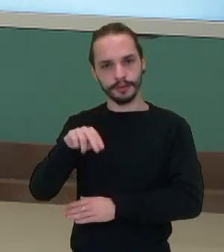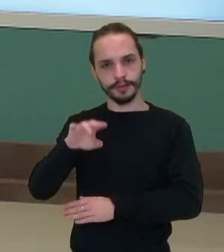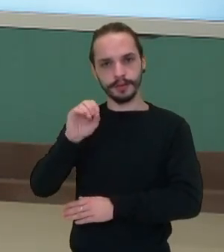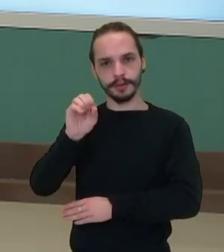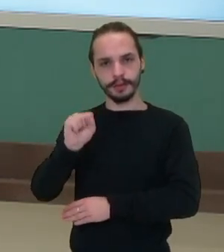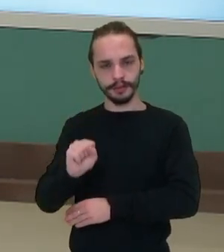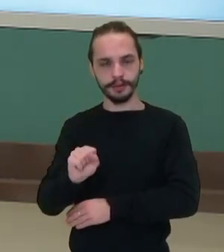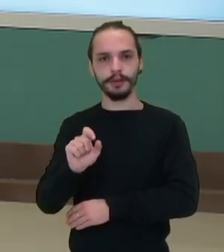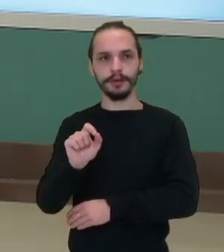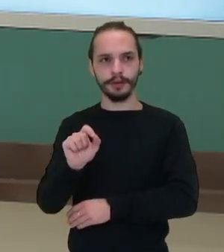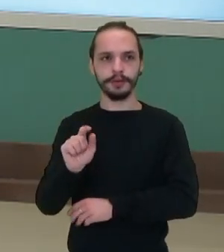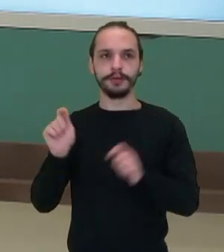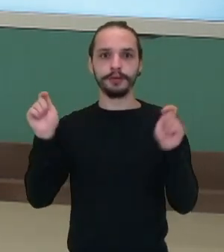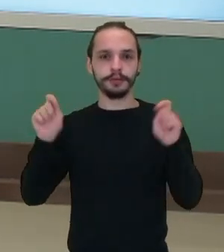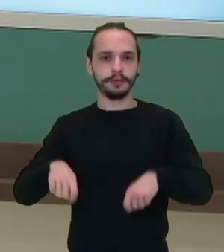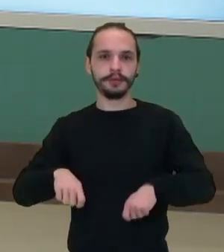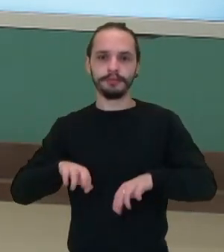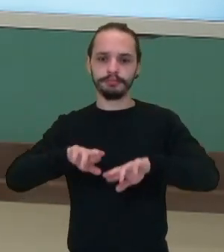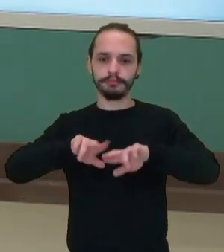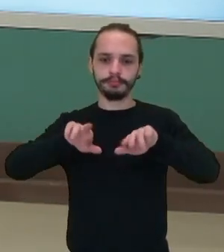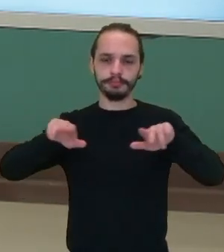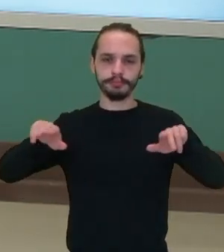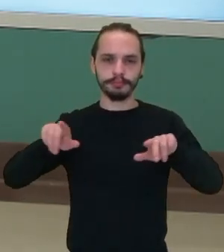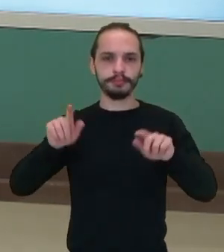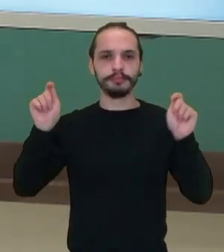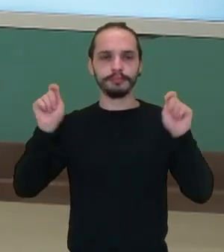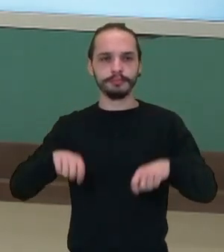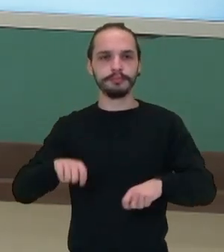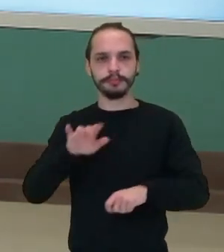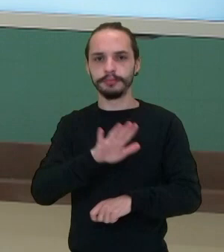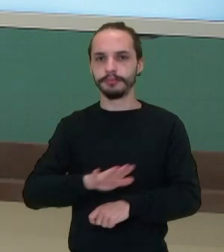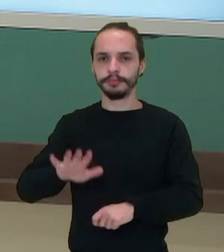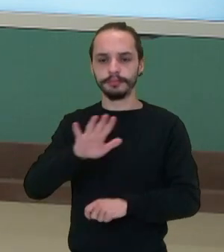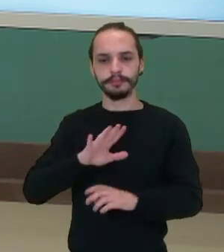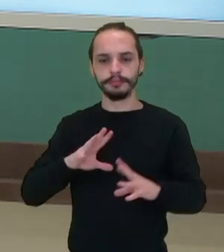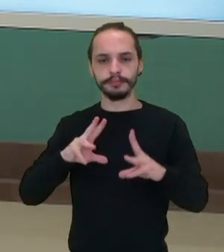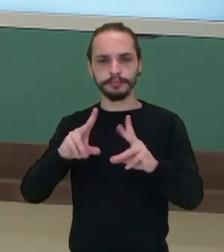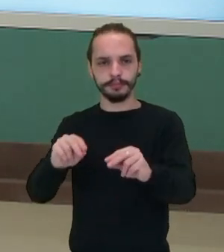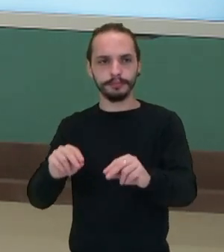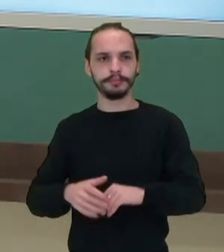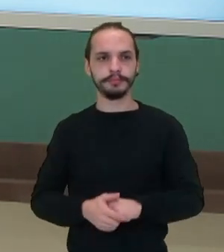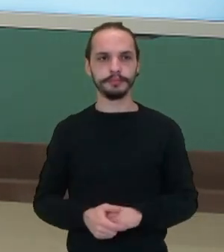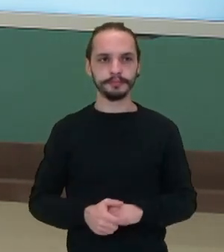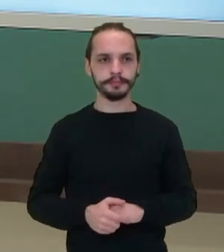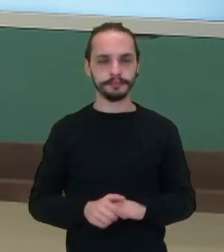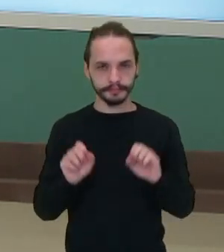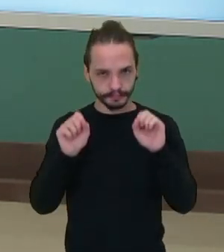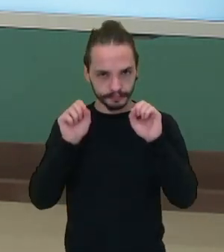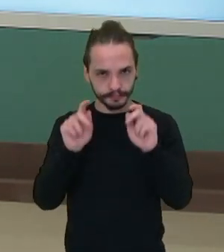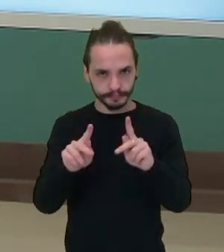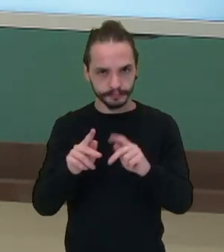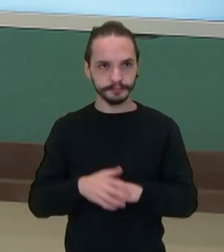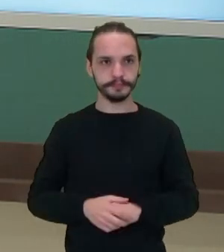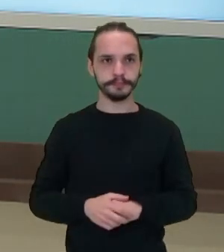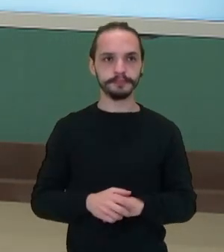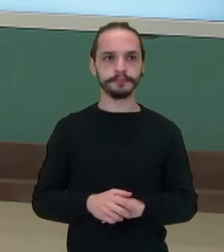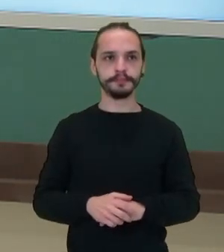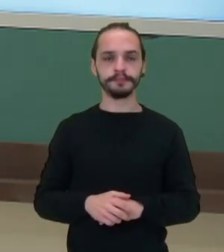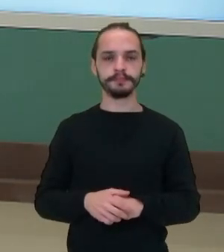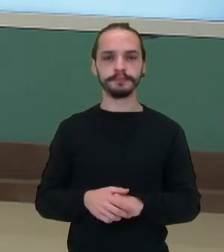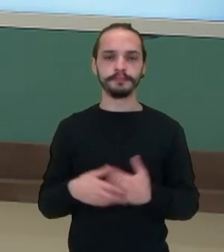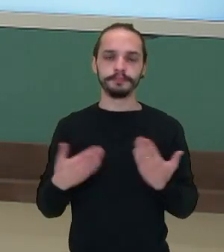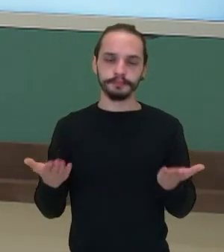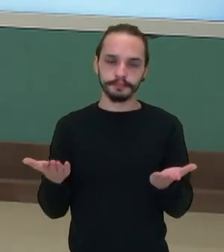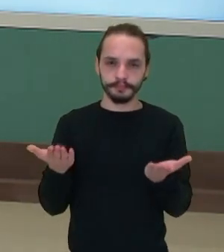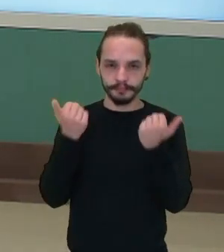é geralzona, ela faz praticamente para todos os cálculos. Beleza? Então, vamos